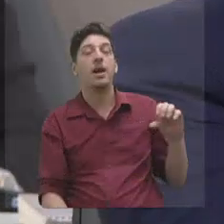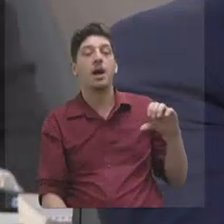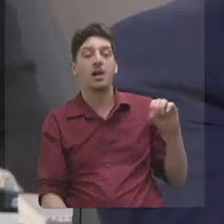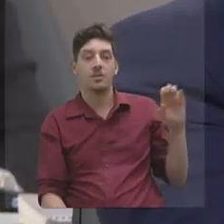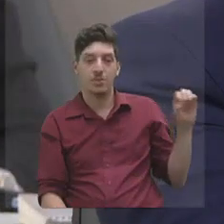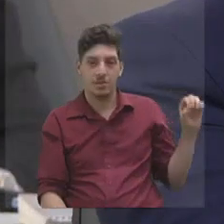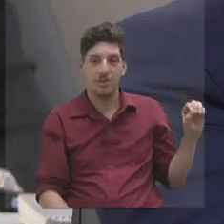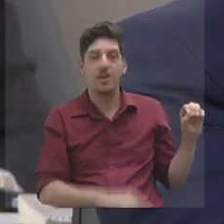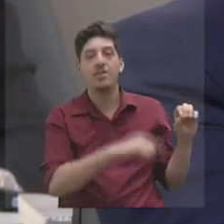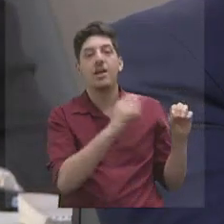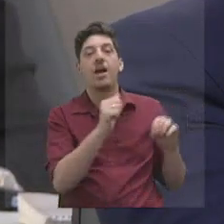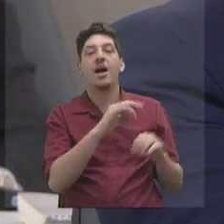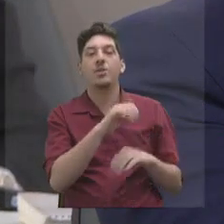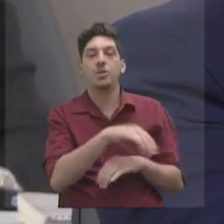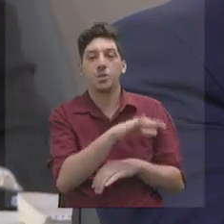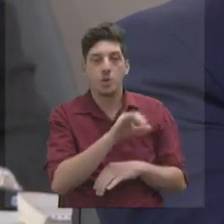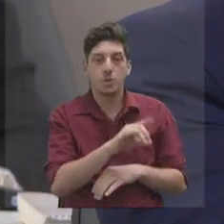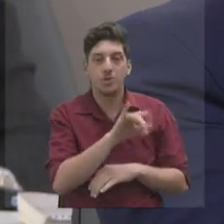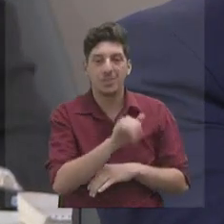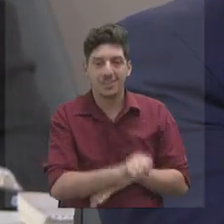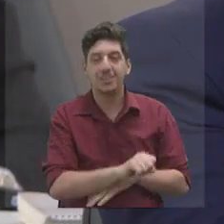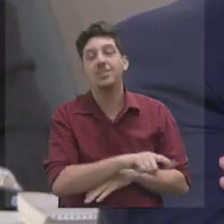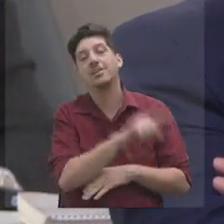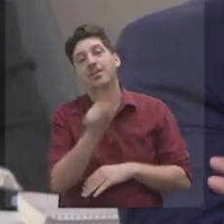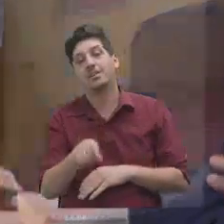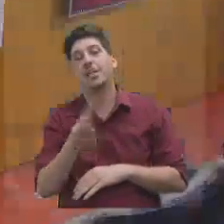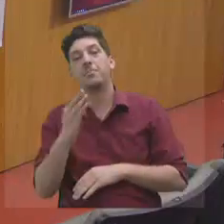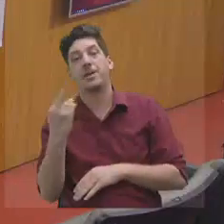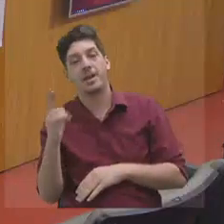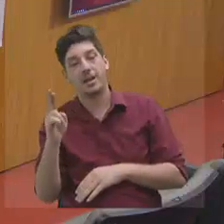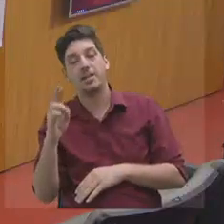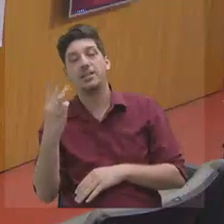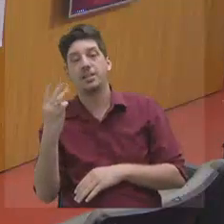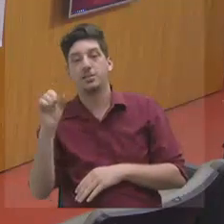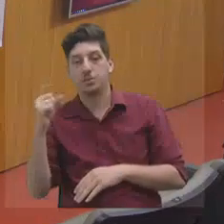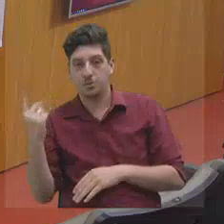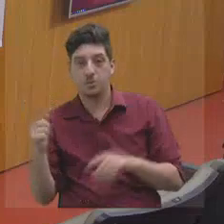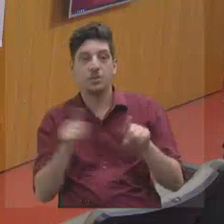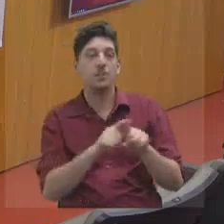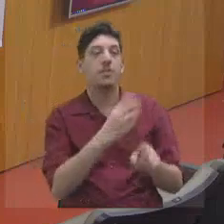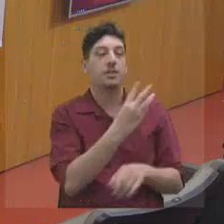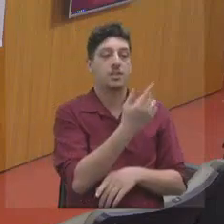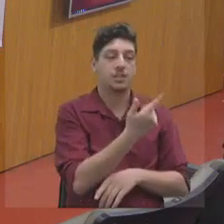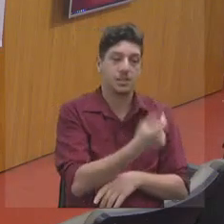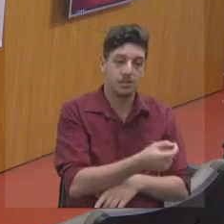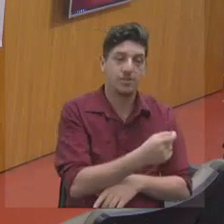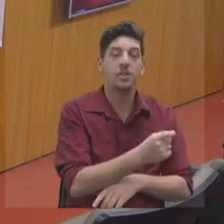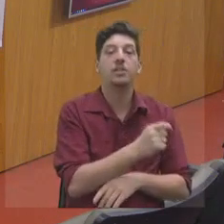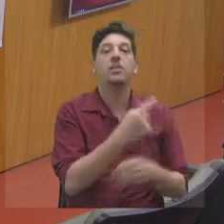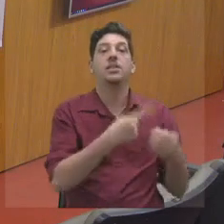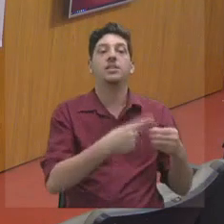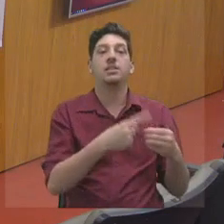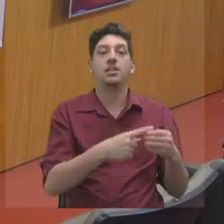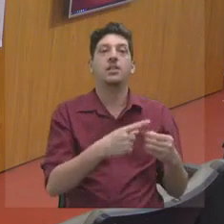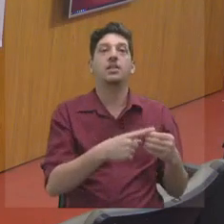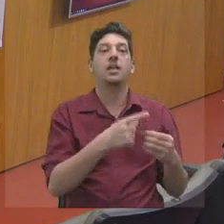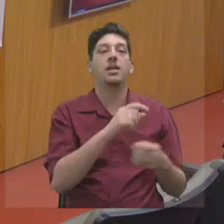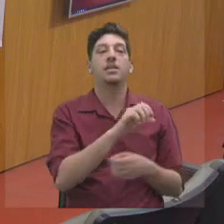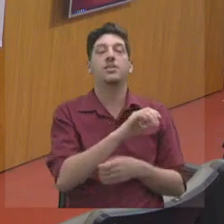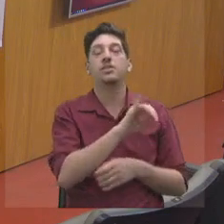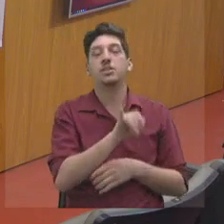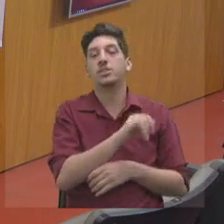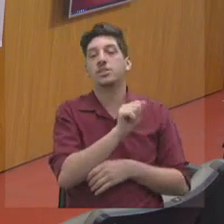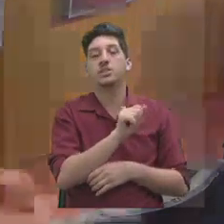a br-381 a MG 320 que liga também o município de marliéria jaguaraçu